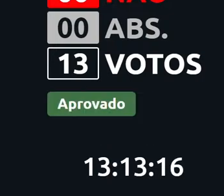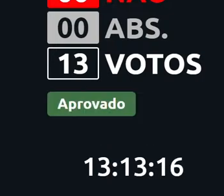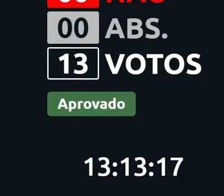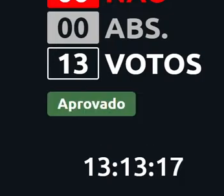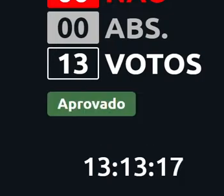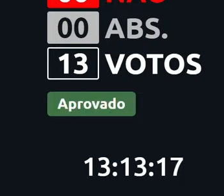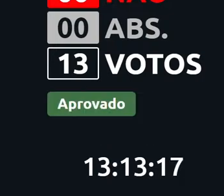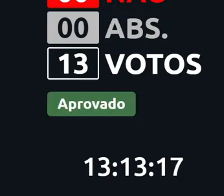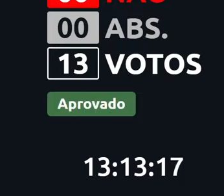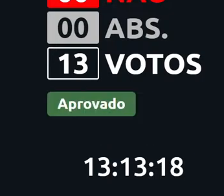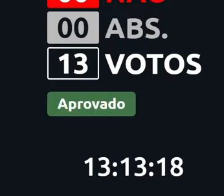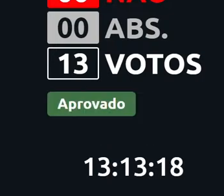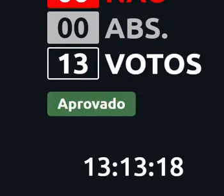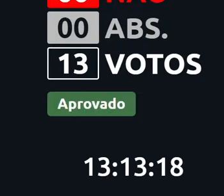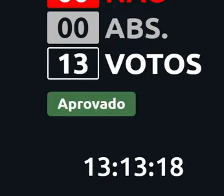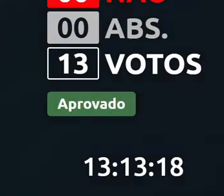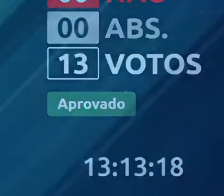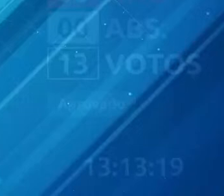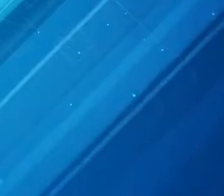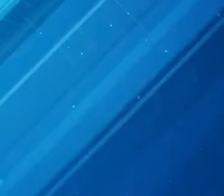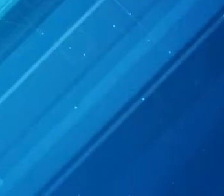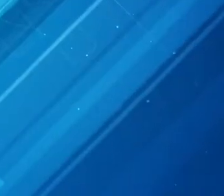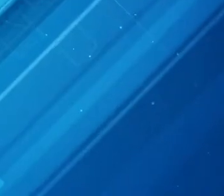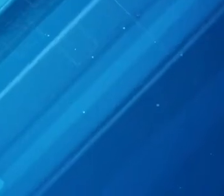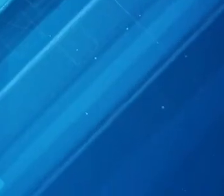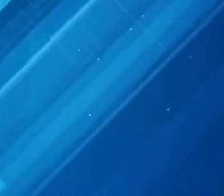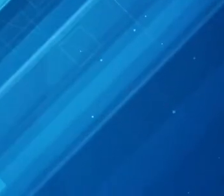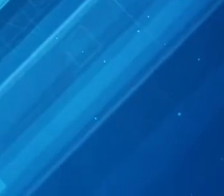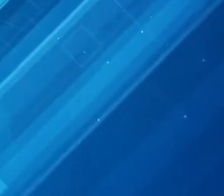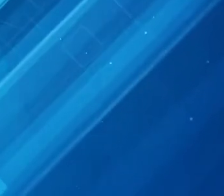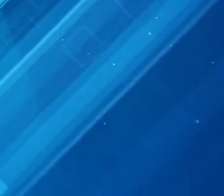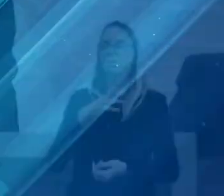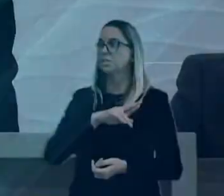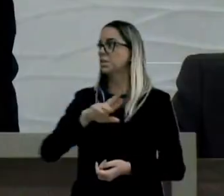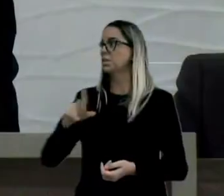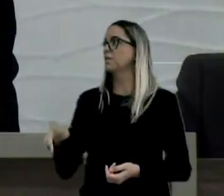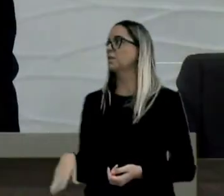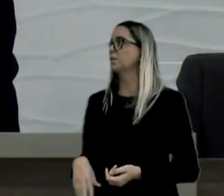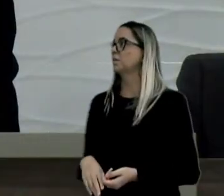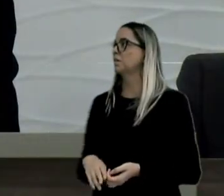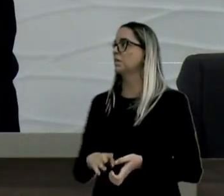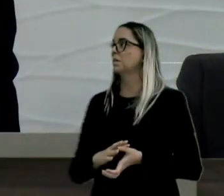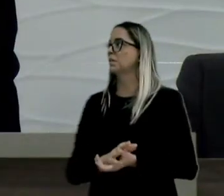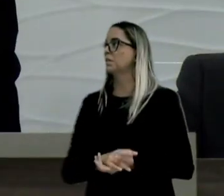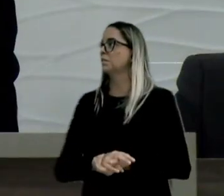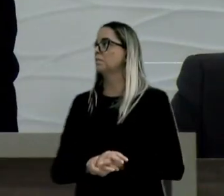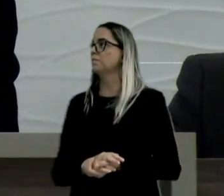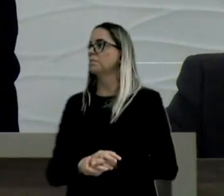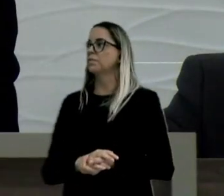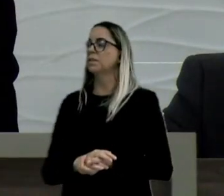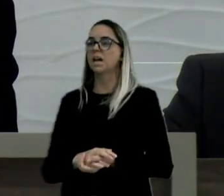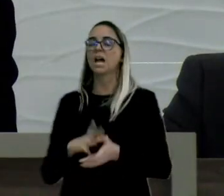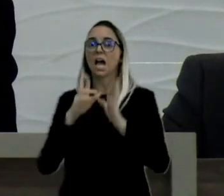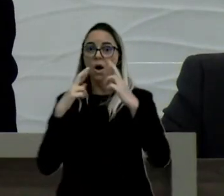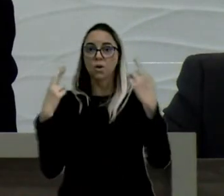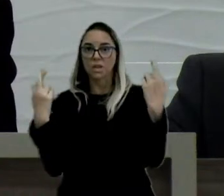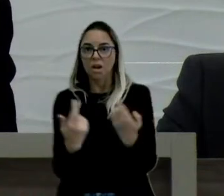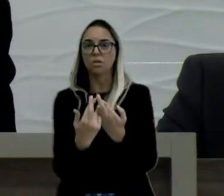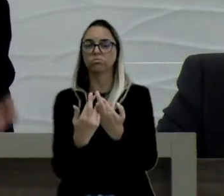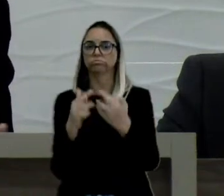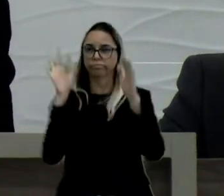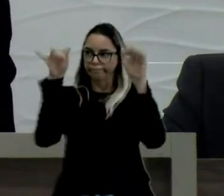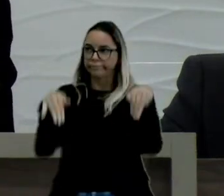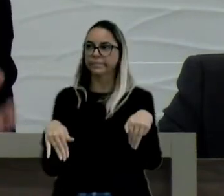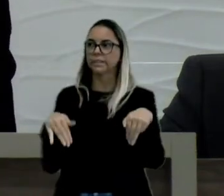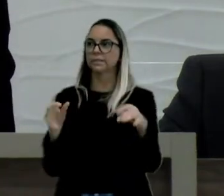ó veja só veja só Vereador Veja só eu encerro a presente reunião para não tem a